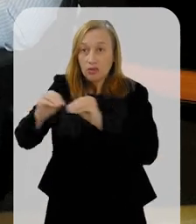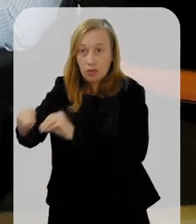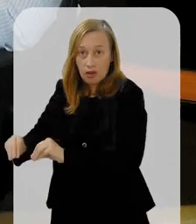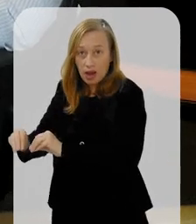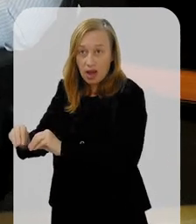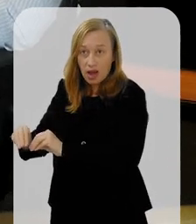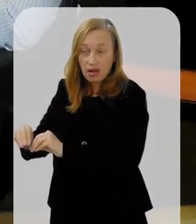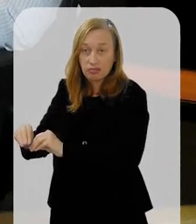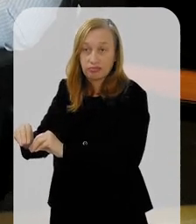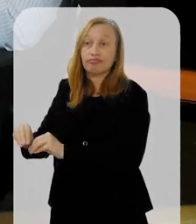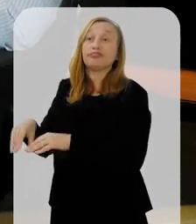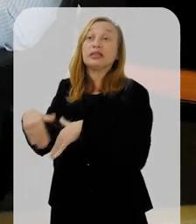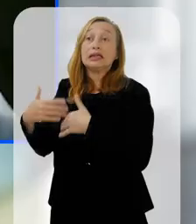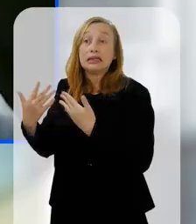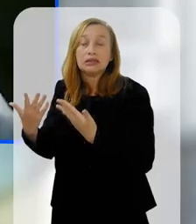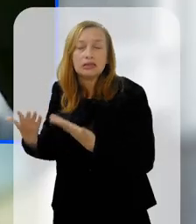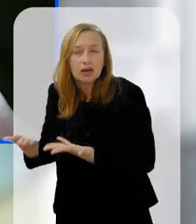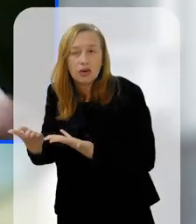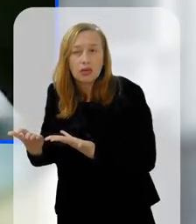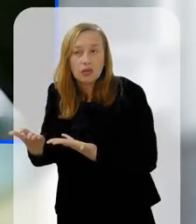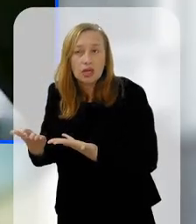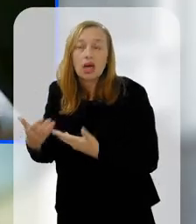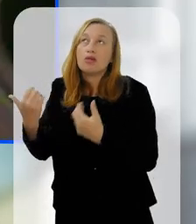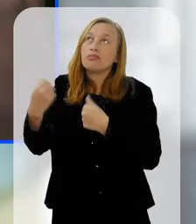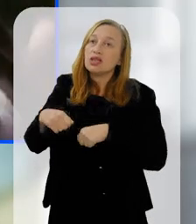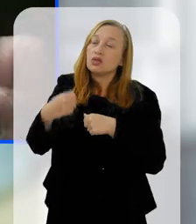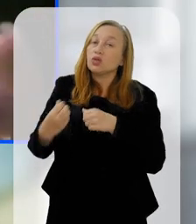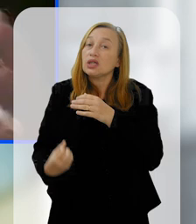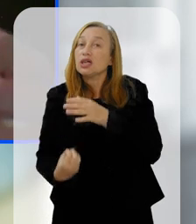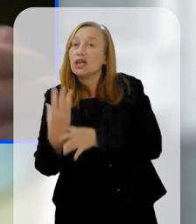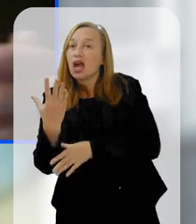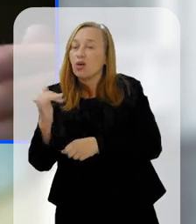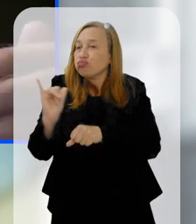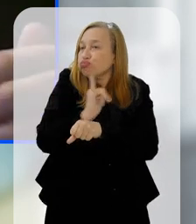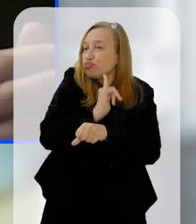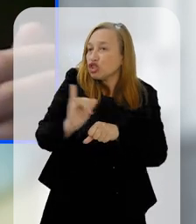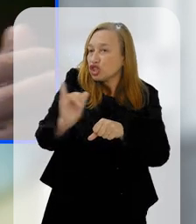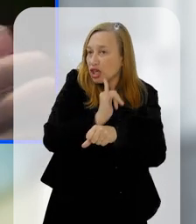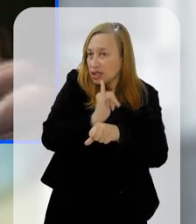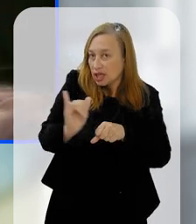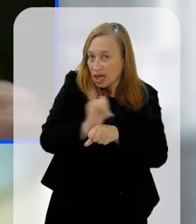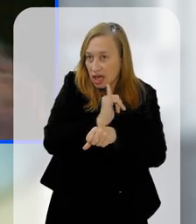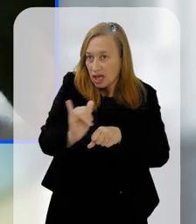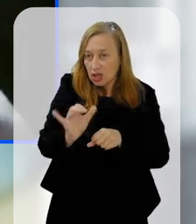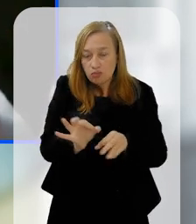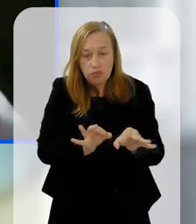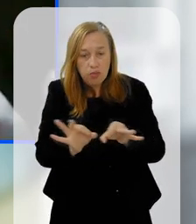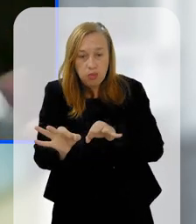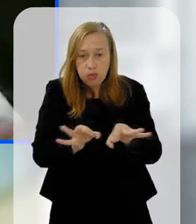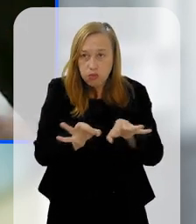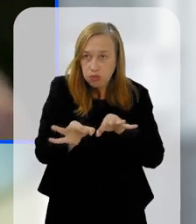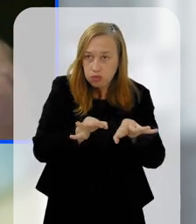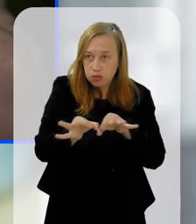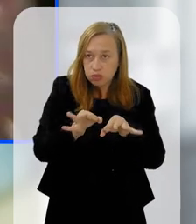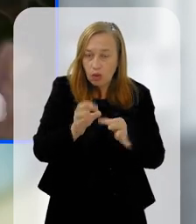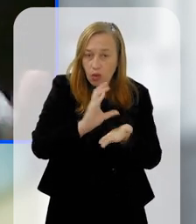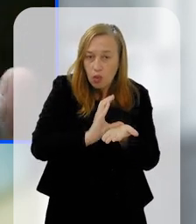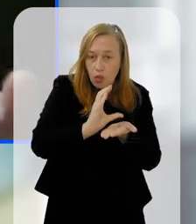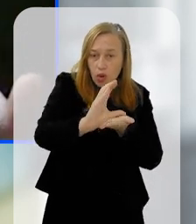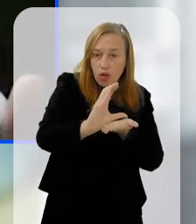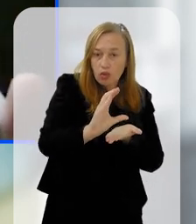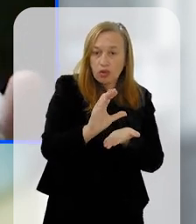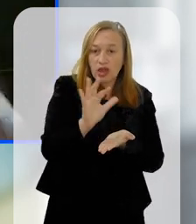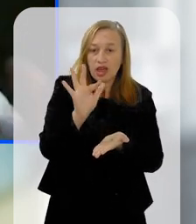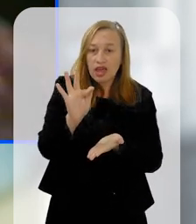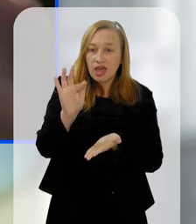rios. Então, a gente teve que criar um programa, né? Uma compra assistida com recursos